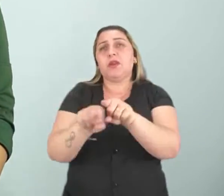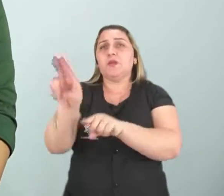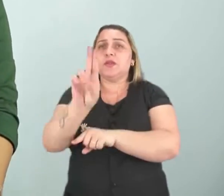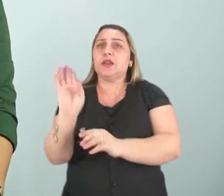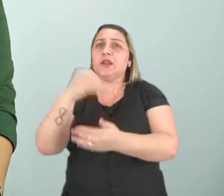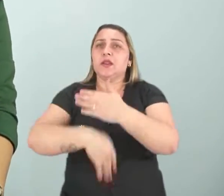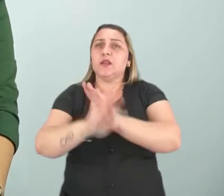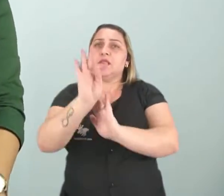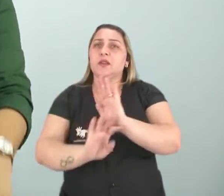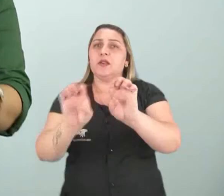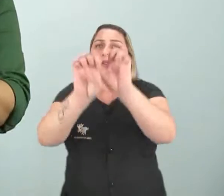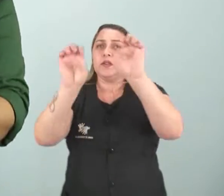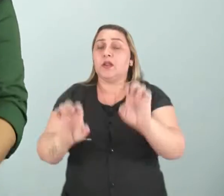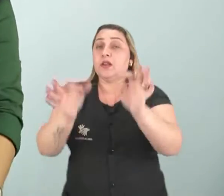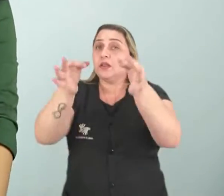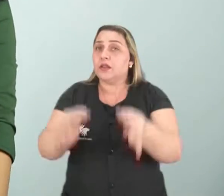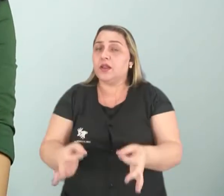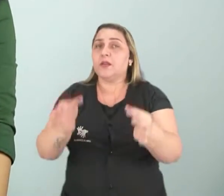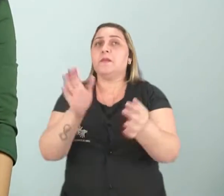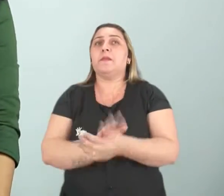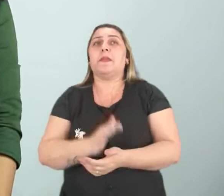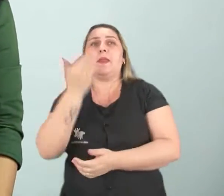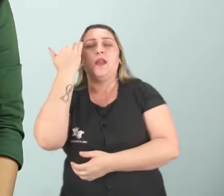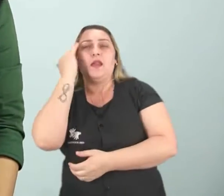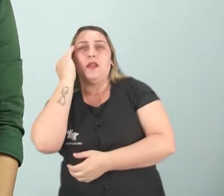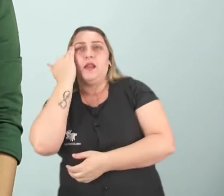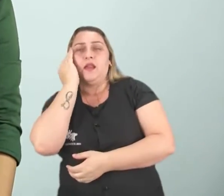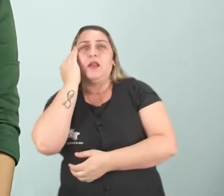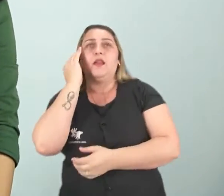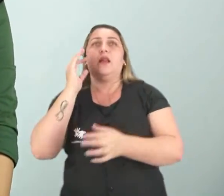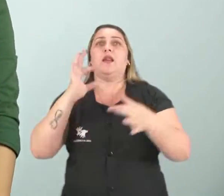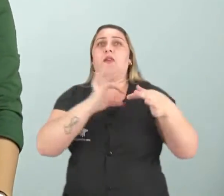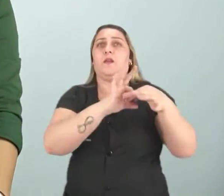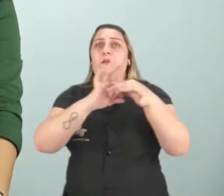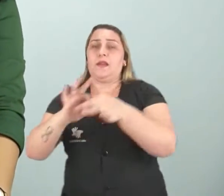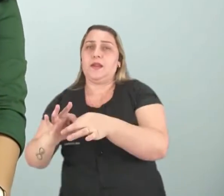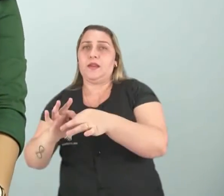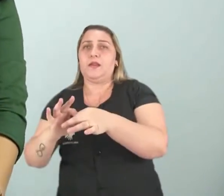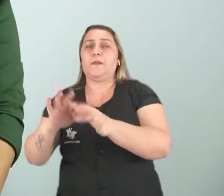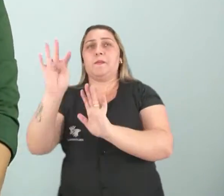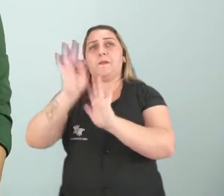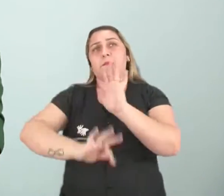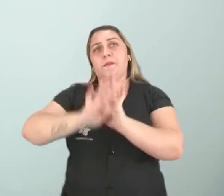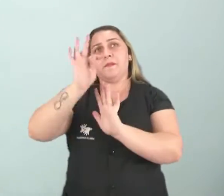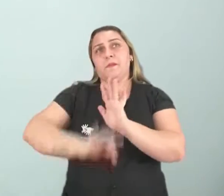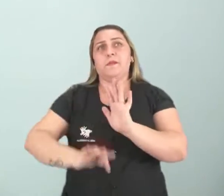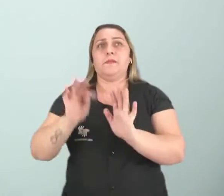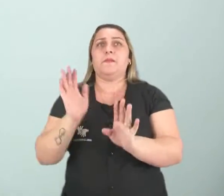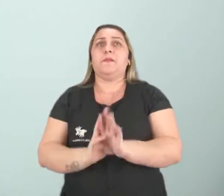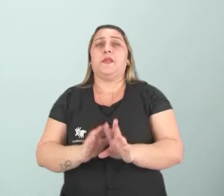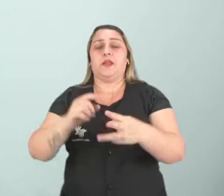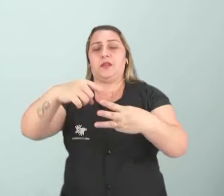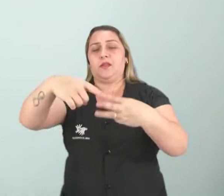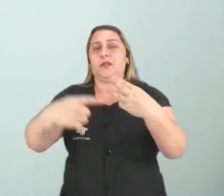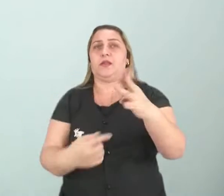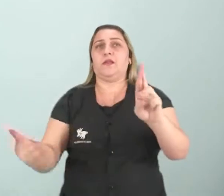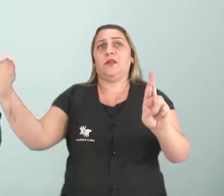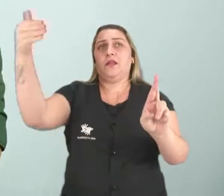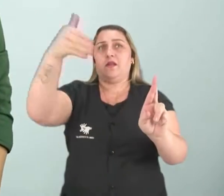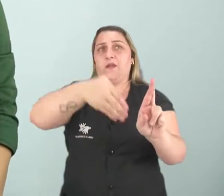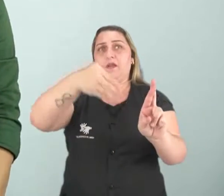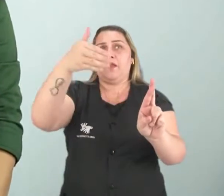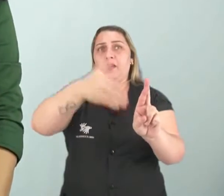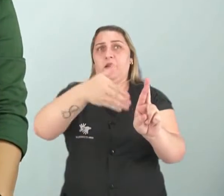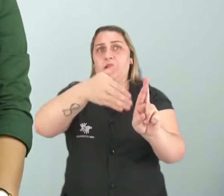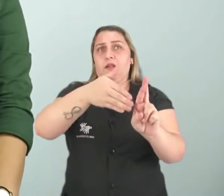advérbios, correto? Então, vamos lá compreender nossa coesão textual. Para isso, nós vamos falar de 3 tipos de coesão.